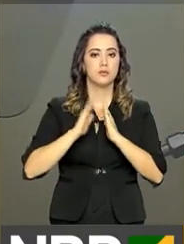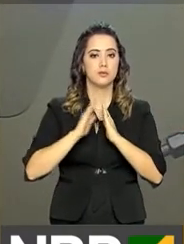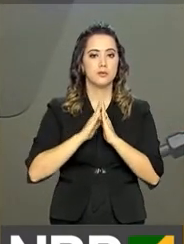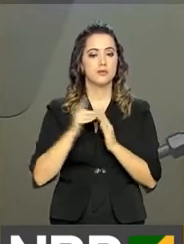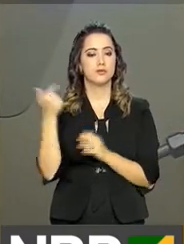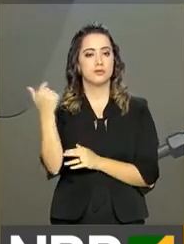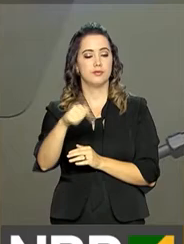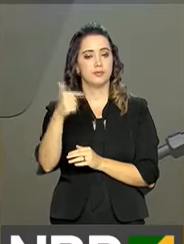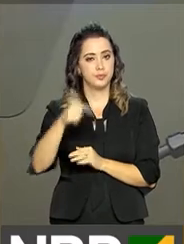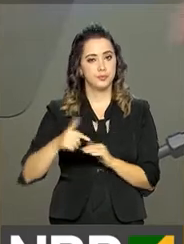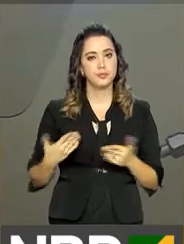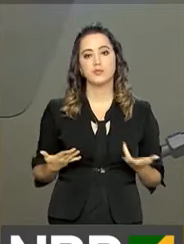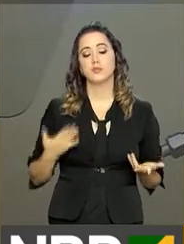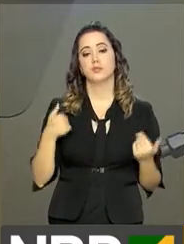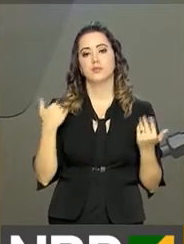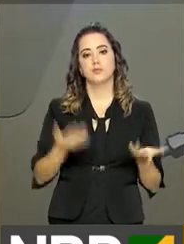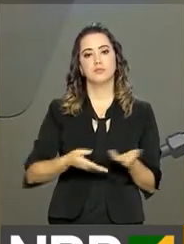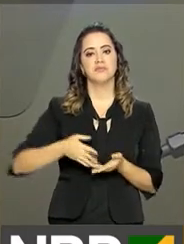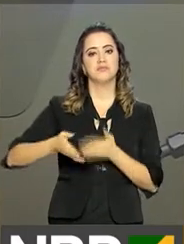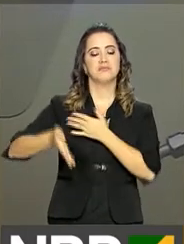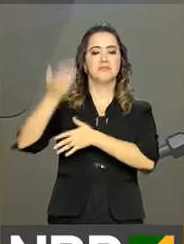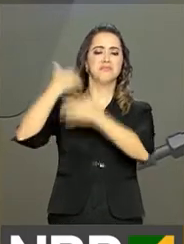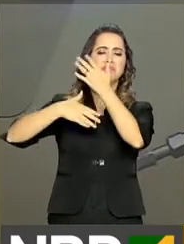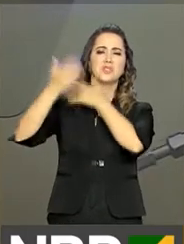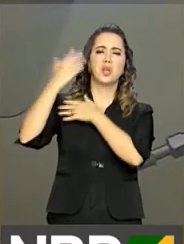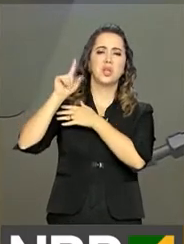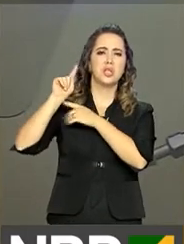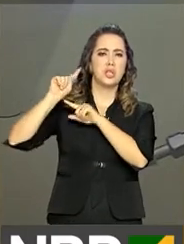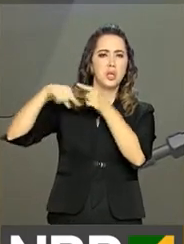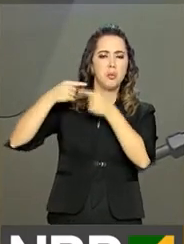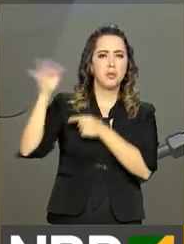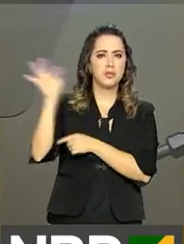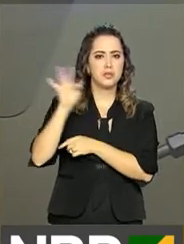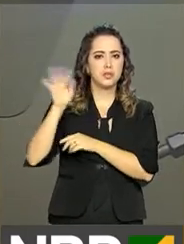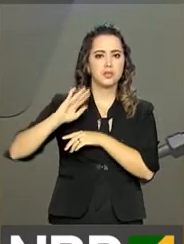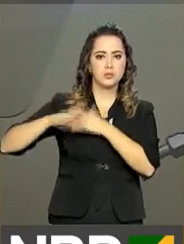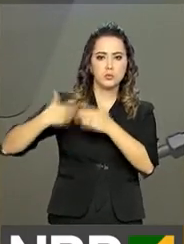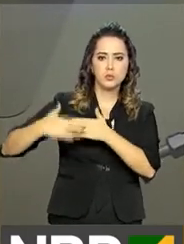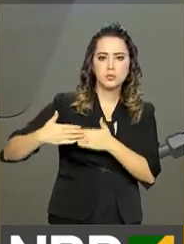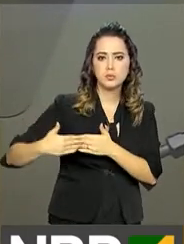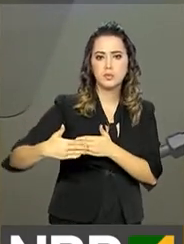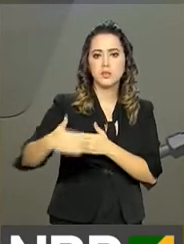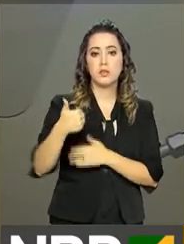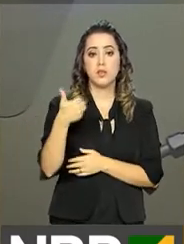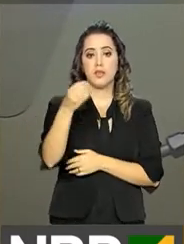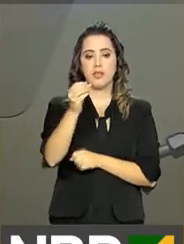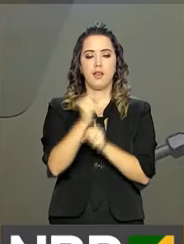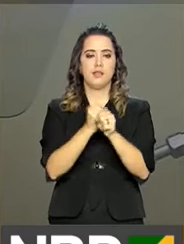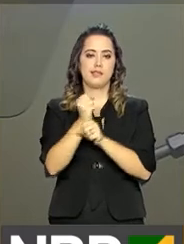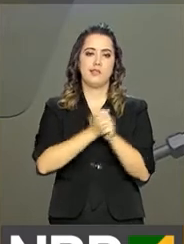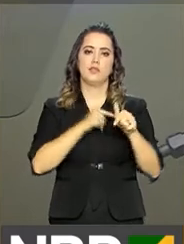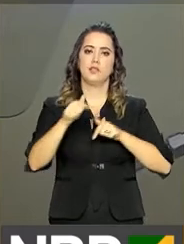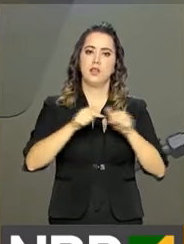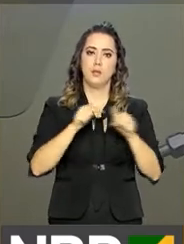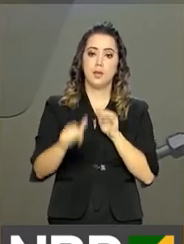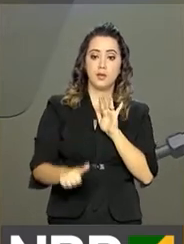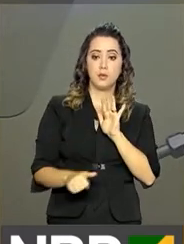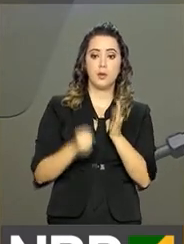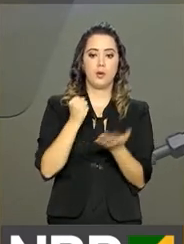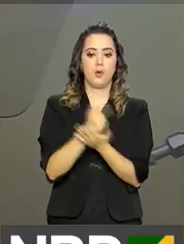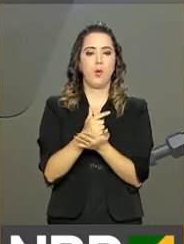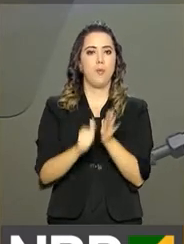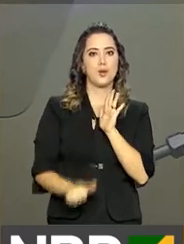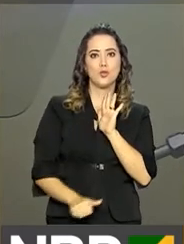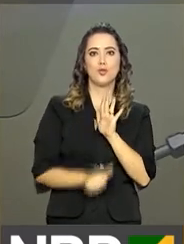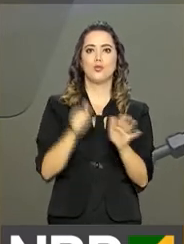imóvel próprio, né? E ali, levei uns 10 anos, mais ou menos, de exercício da advocacia, para poder ter o primeiro imóvel.